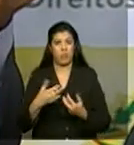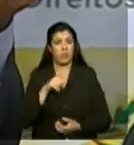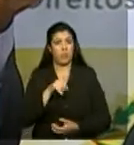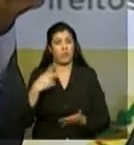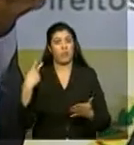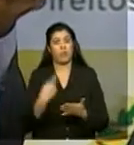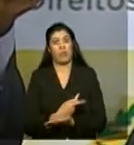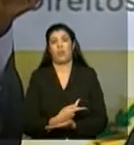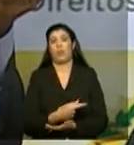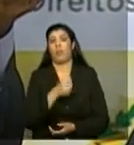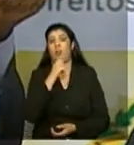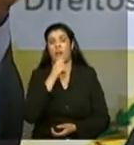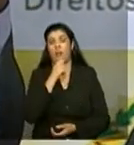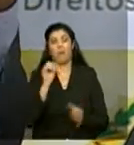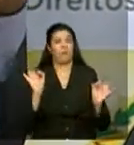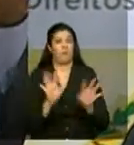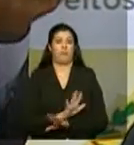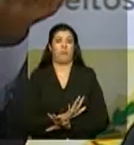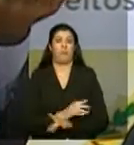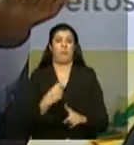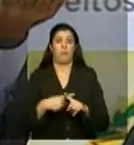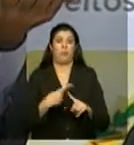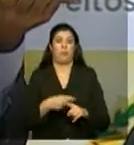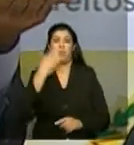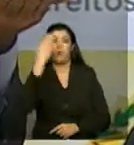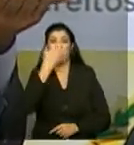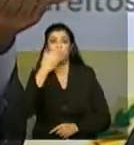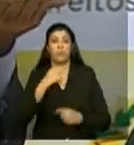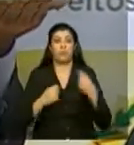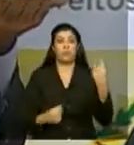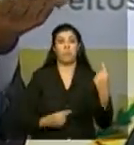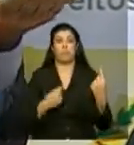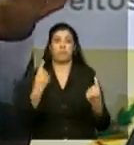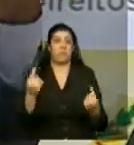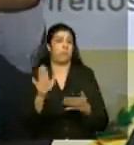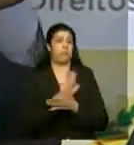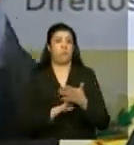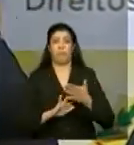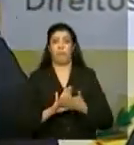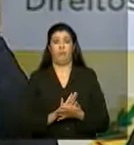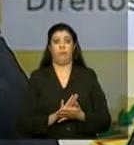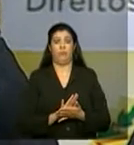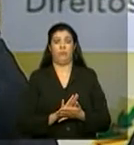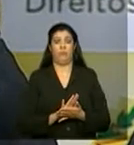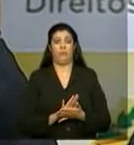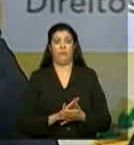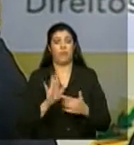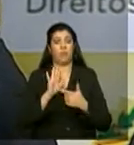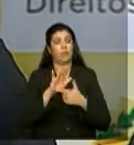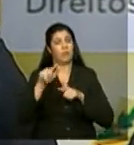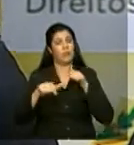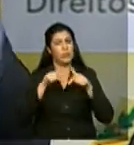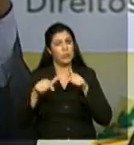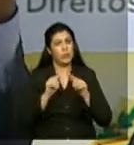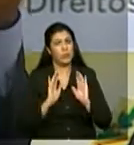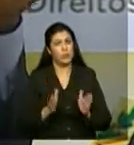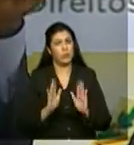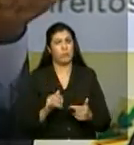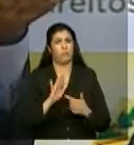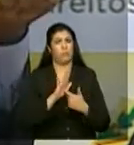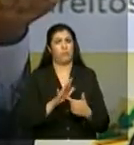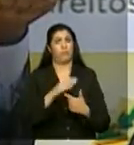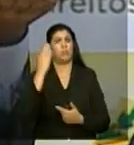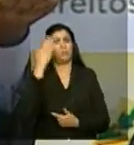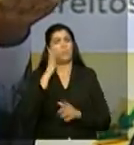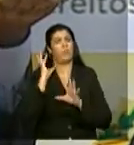caso que não está errado porque provamos com uma coisa nem provamos outra e mostrá lo útil para chegar a